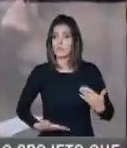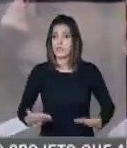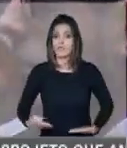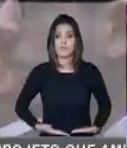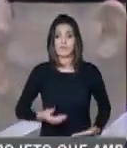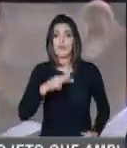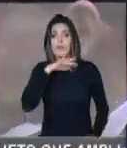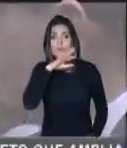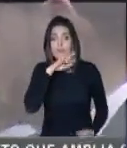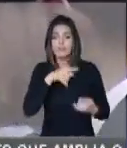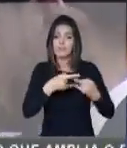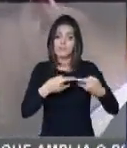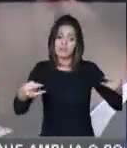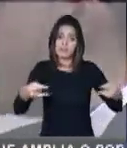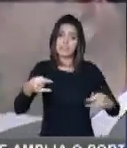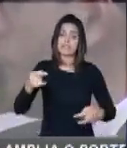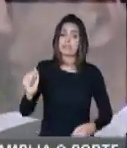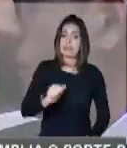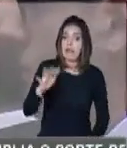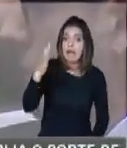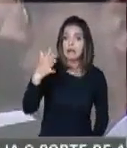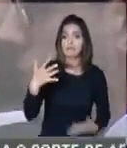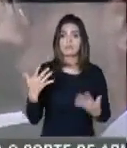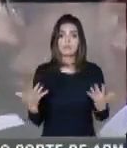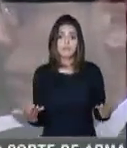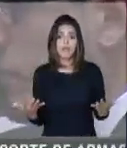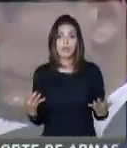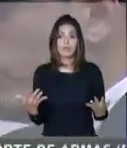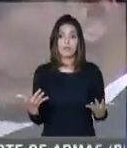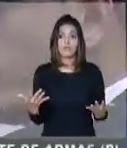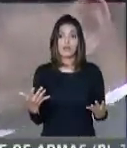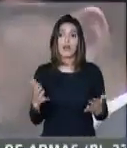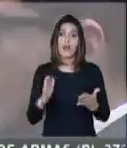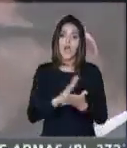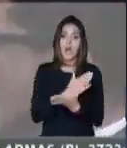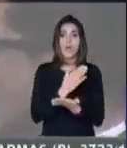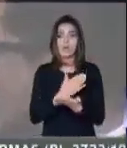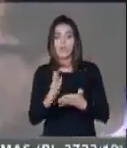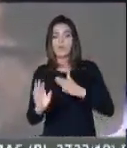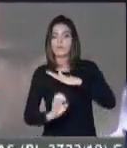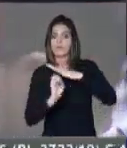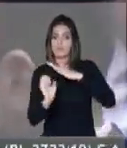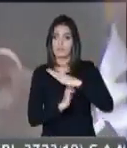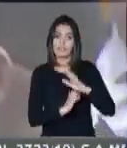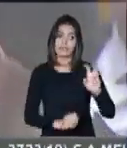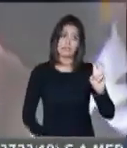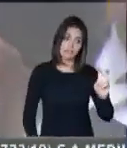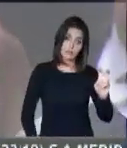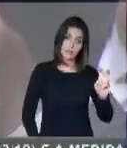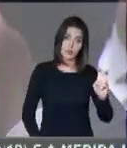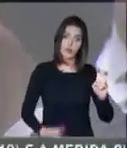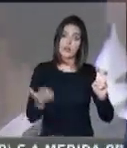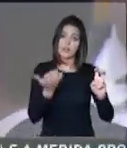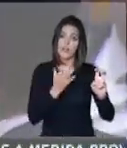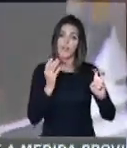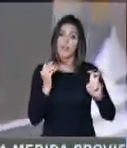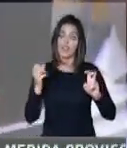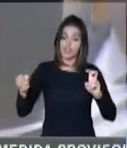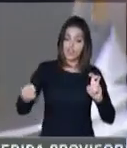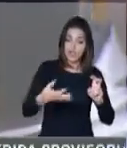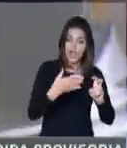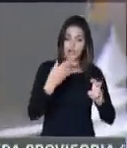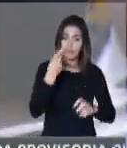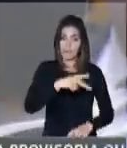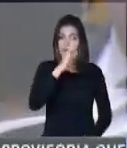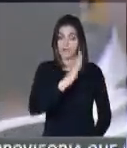não melhorou, a passagem não ficou mais barata e nós temos algumas empresas, são cinco no total, querendo entrar no Brasil. A lei